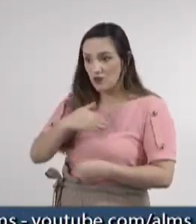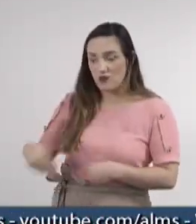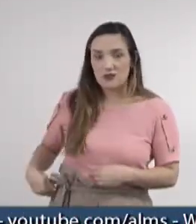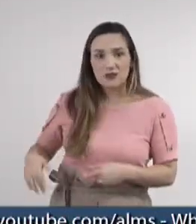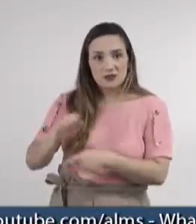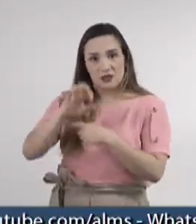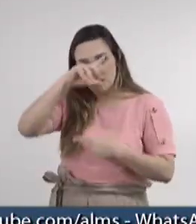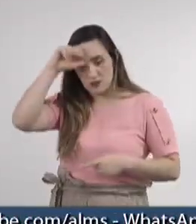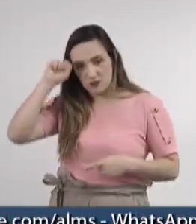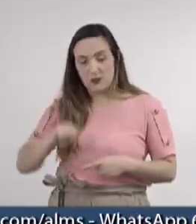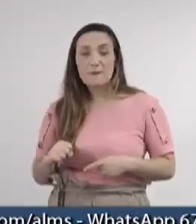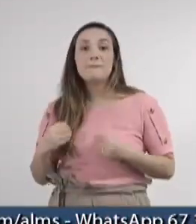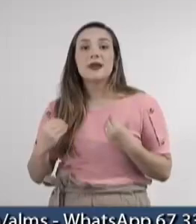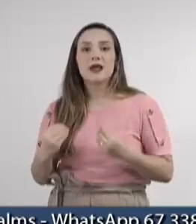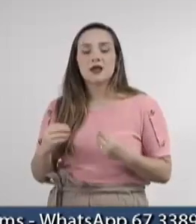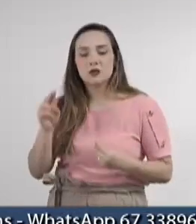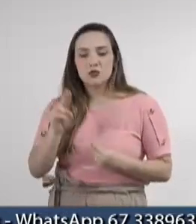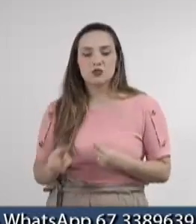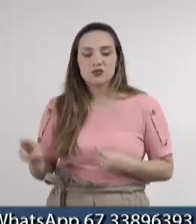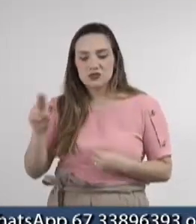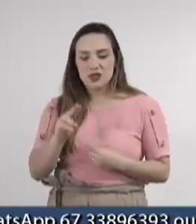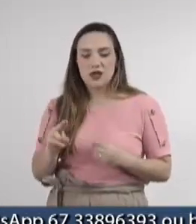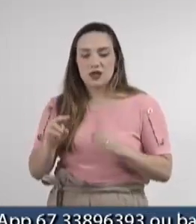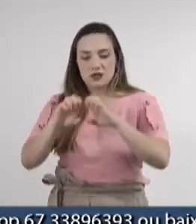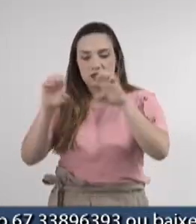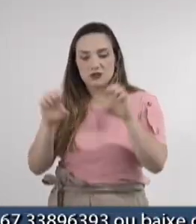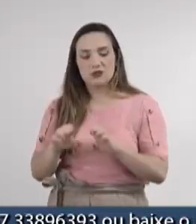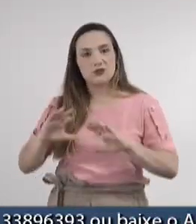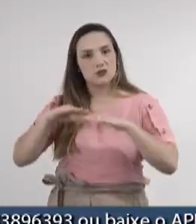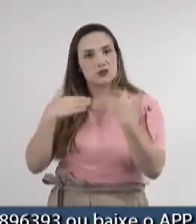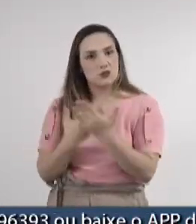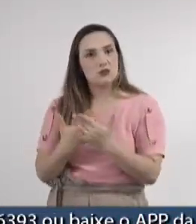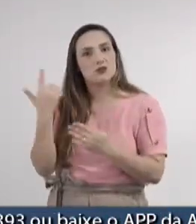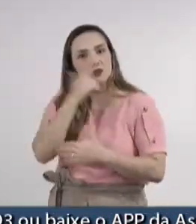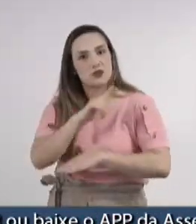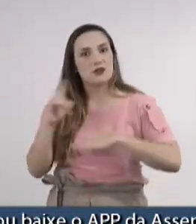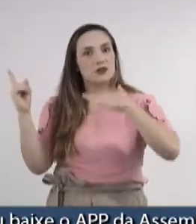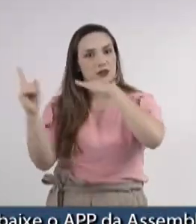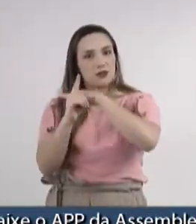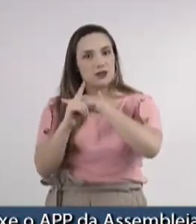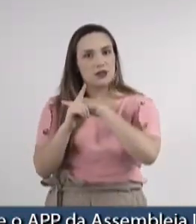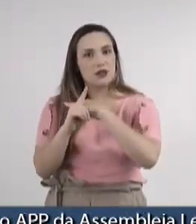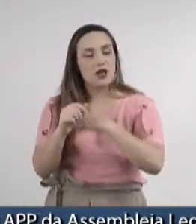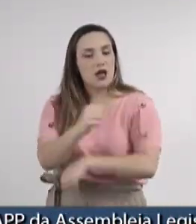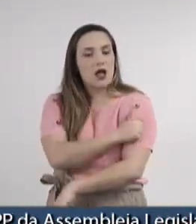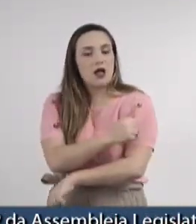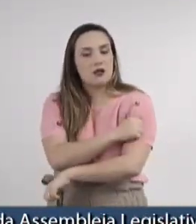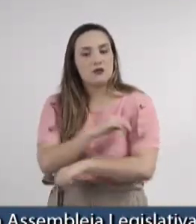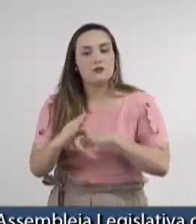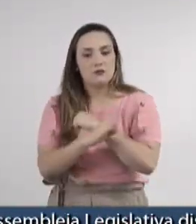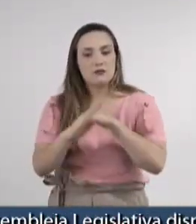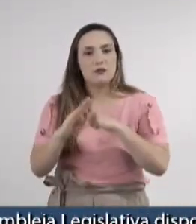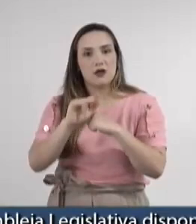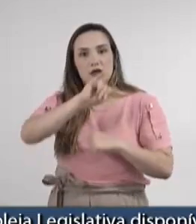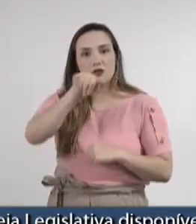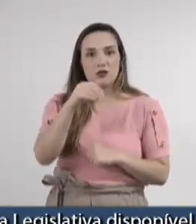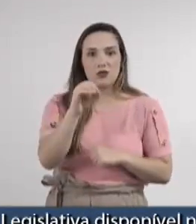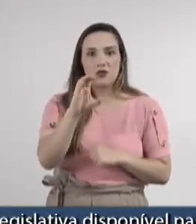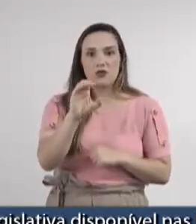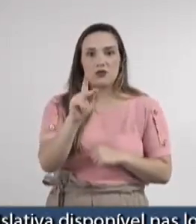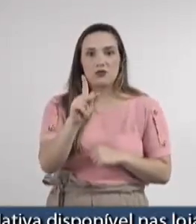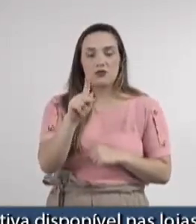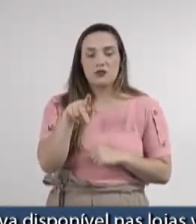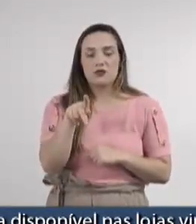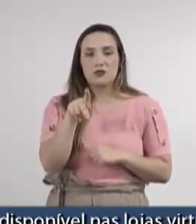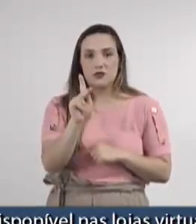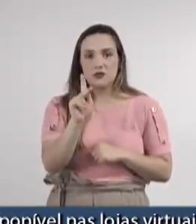Sul, com vias a ser utilizada como estrutura escolar para atender os alunos do bairro Jockey Clube, em Dourados.